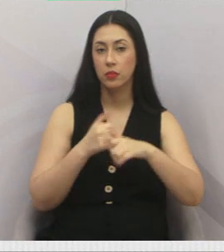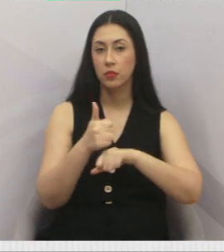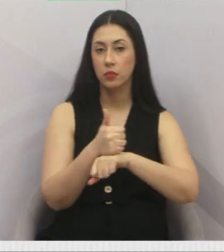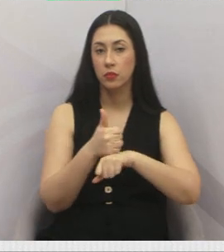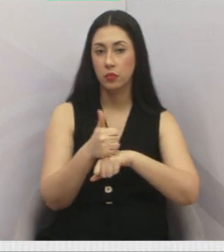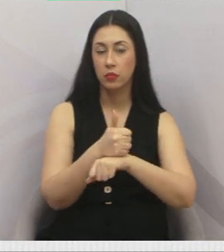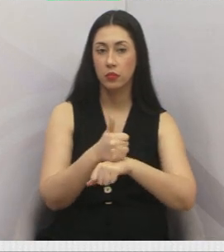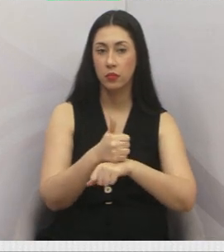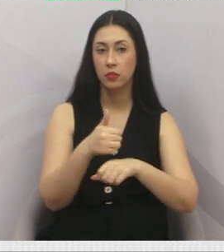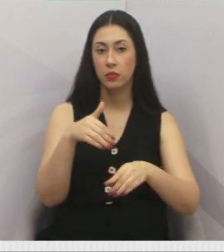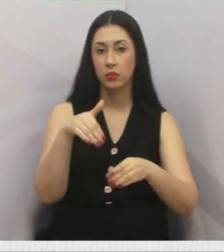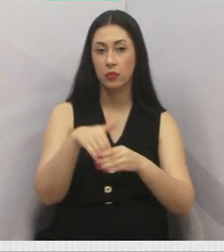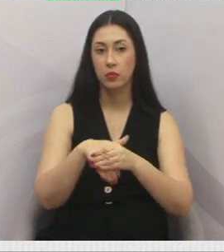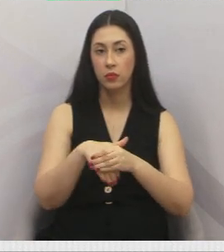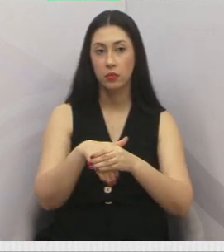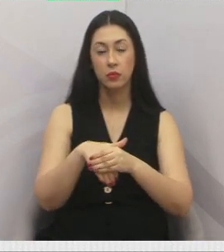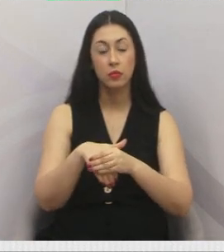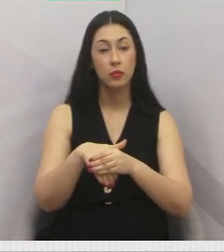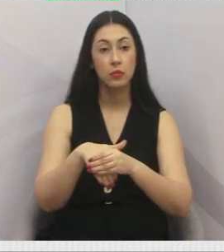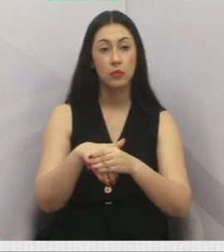entidades profissionais.